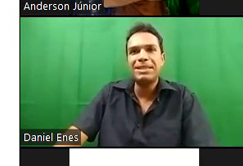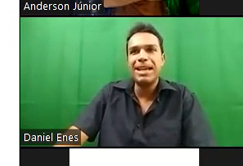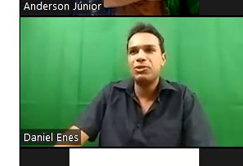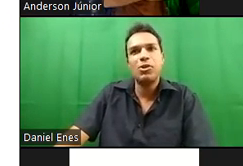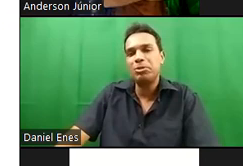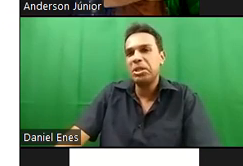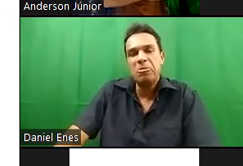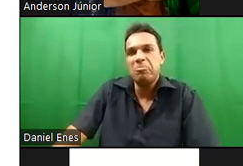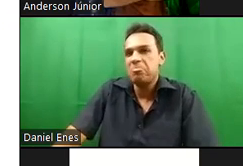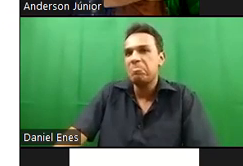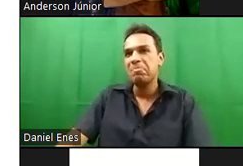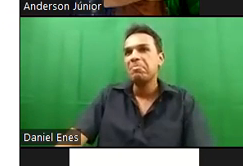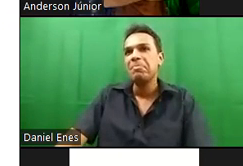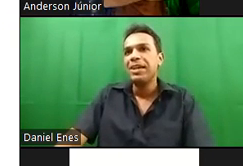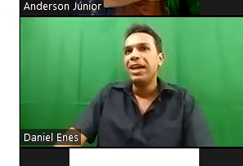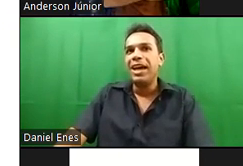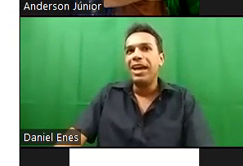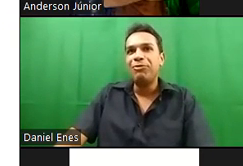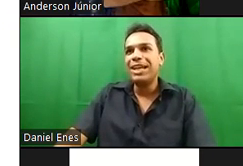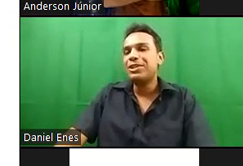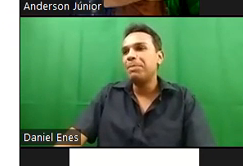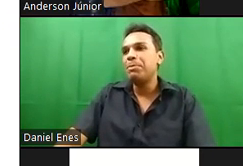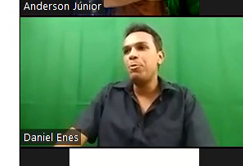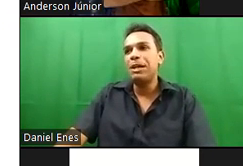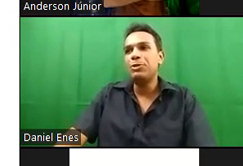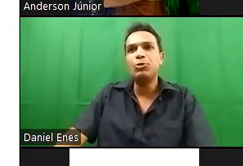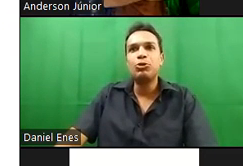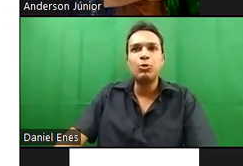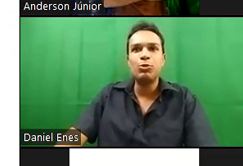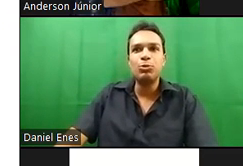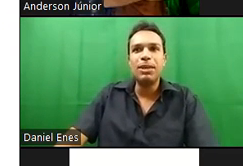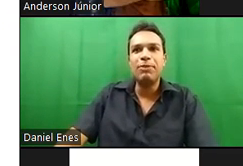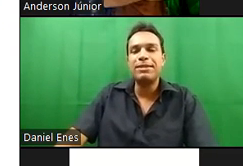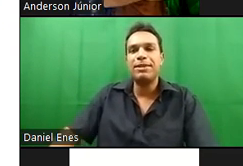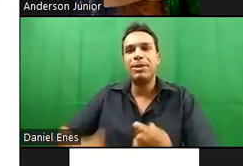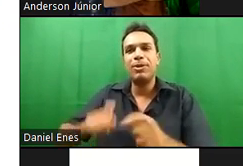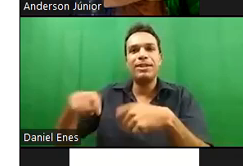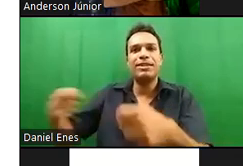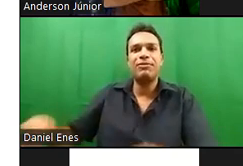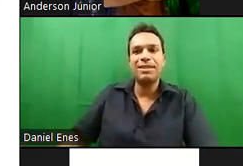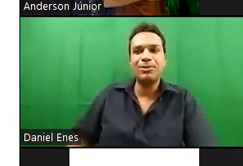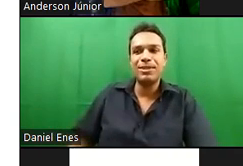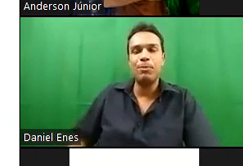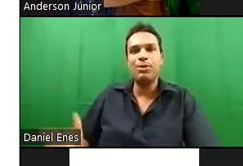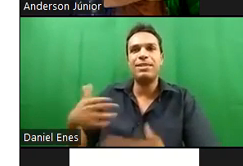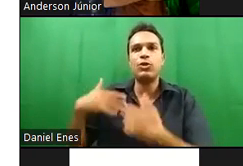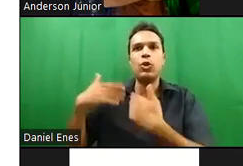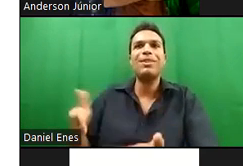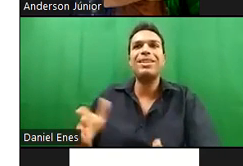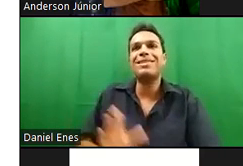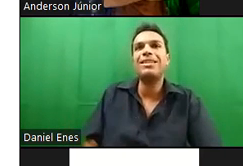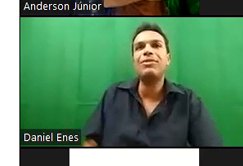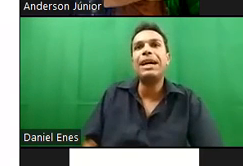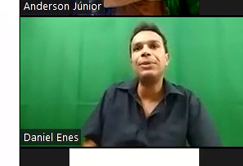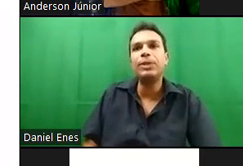vai sair som ou não. A fonética não está preocupado com o som que o surdo está fazendo na hora que está fazendo o sinal, porque esse som não